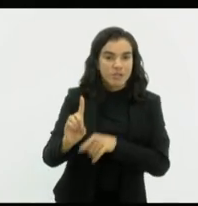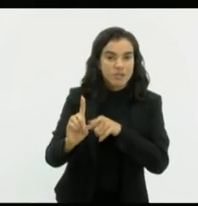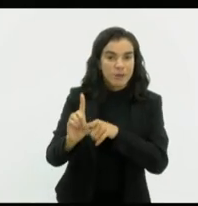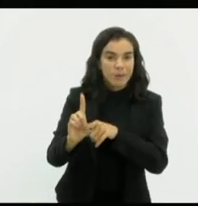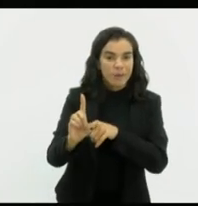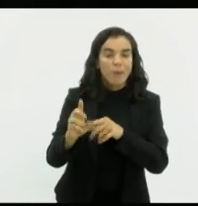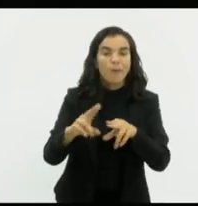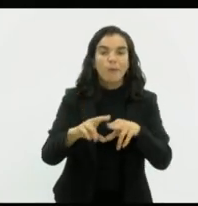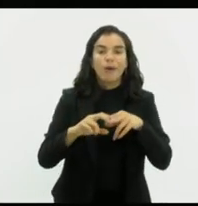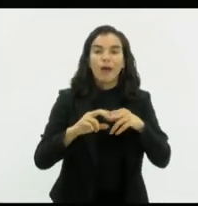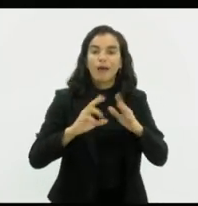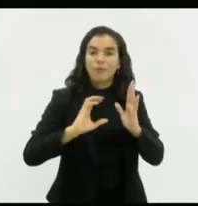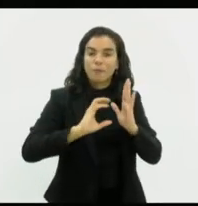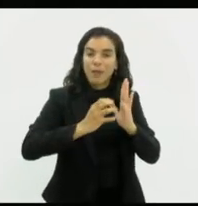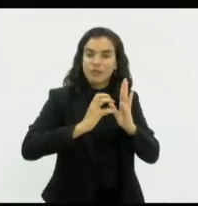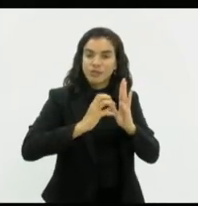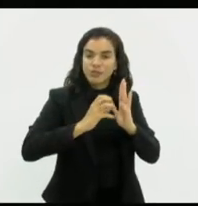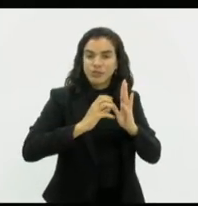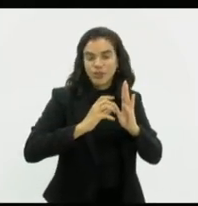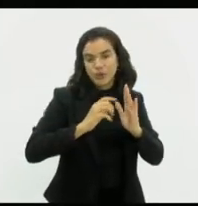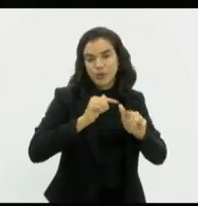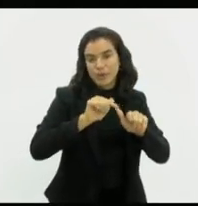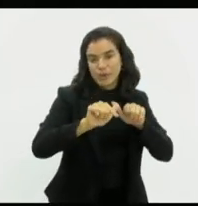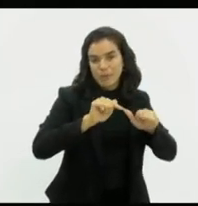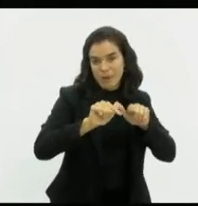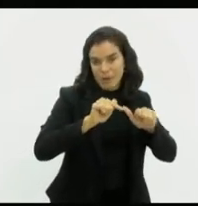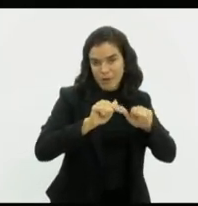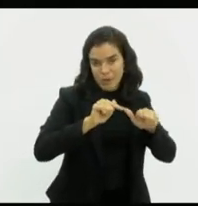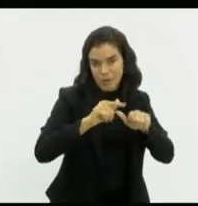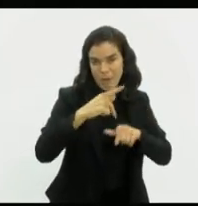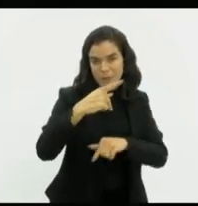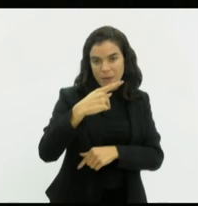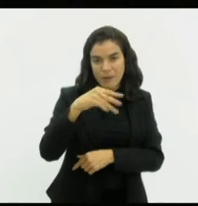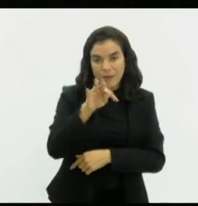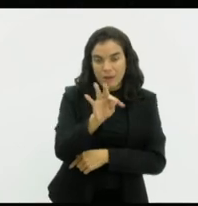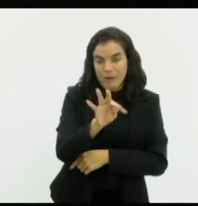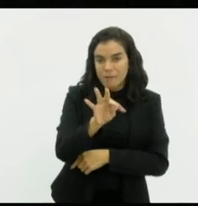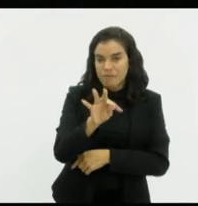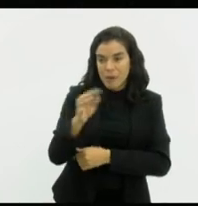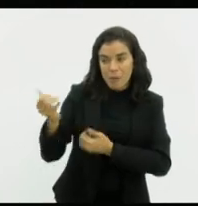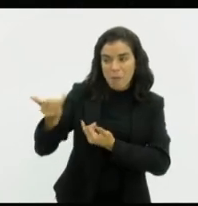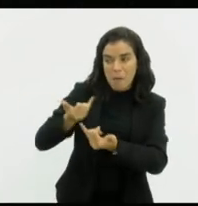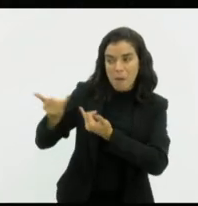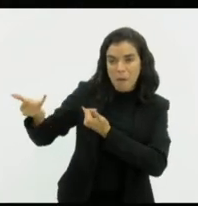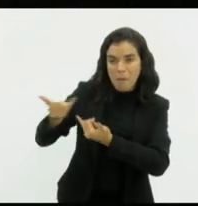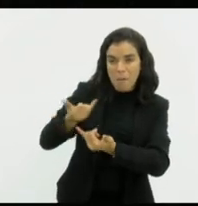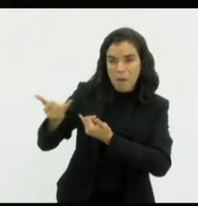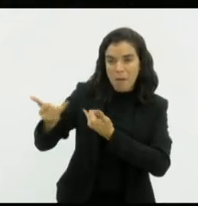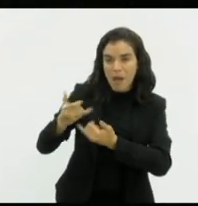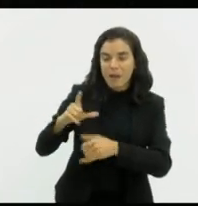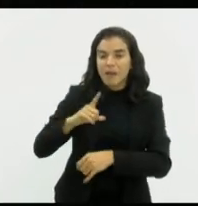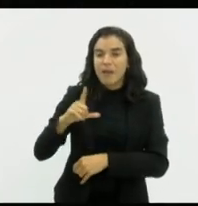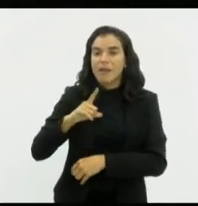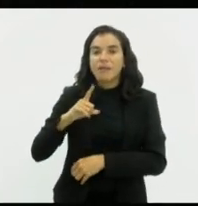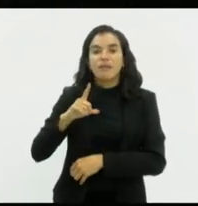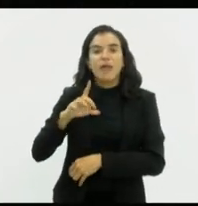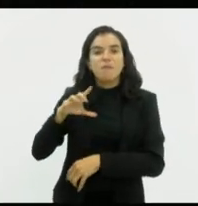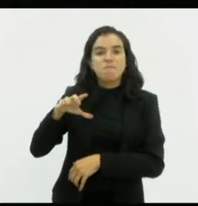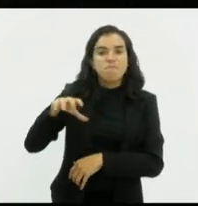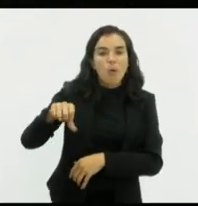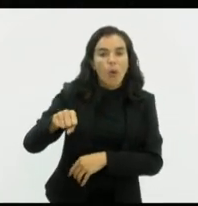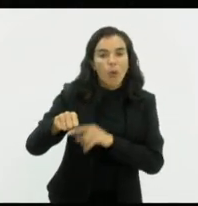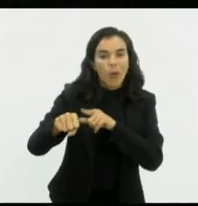Partido dos Trabalhadores, outro partido, né, segundo a informação que me chega, é que existe um loteamento da direção dos hospitais.